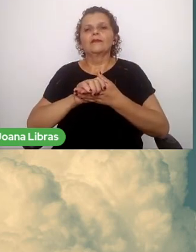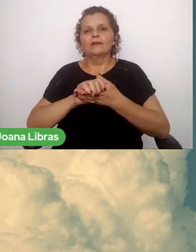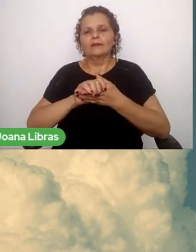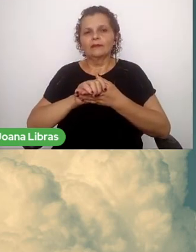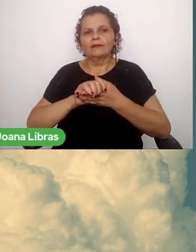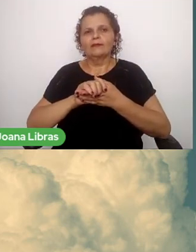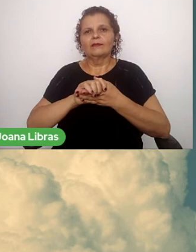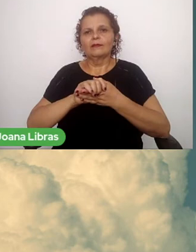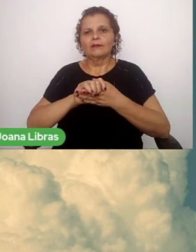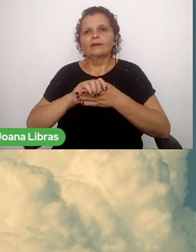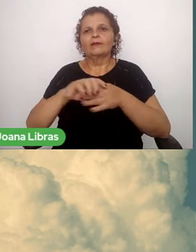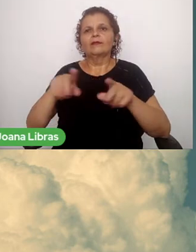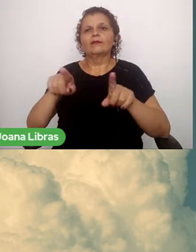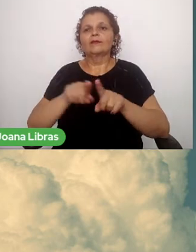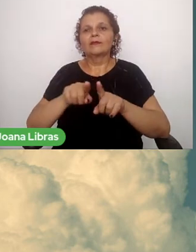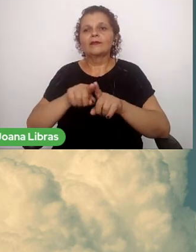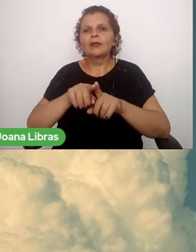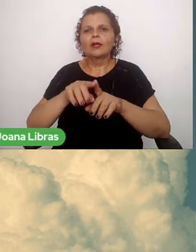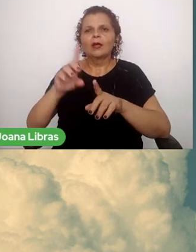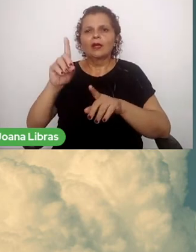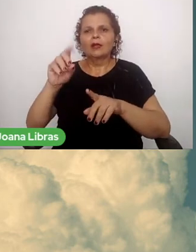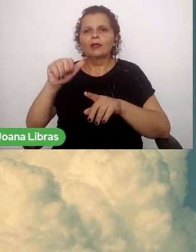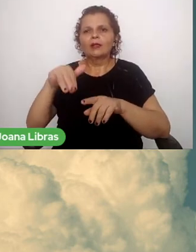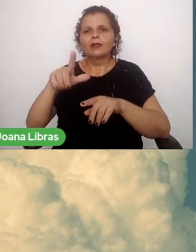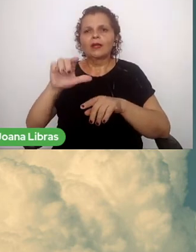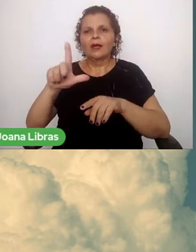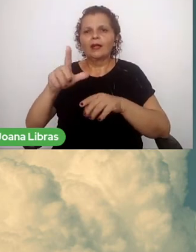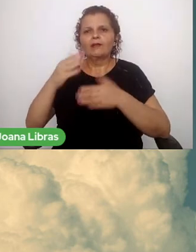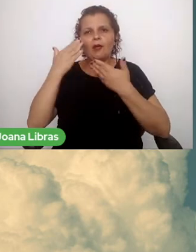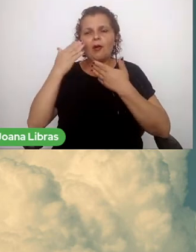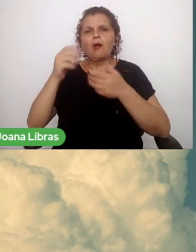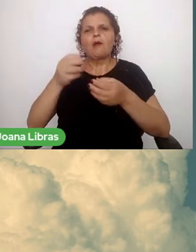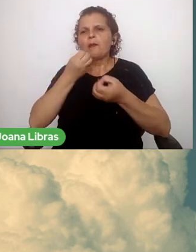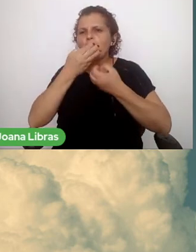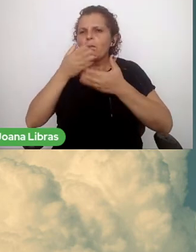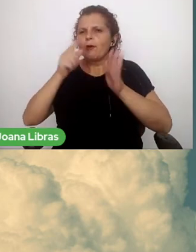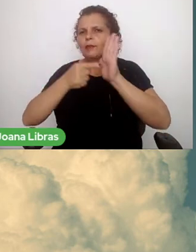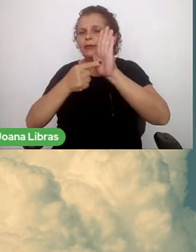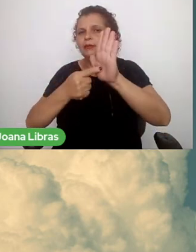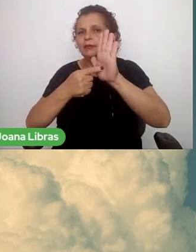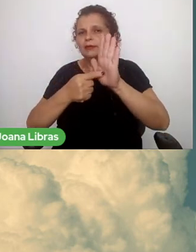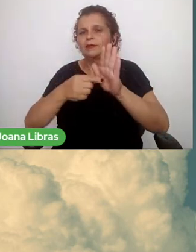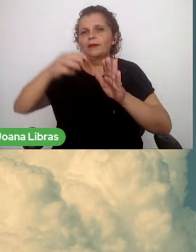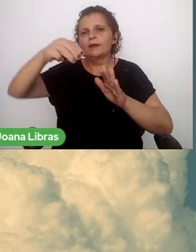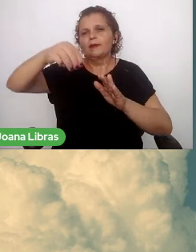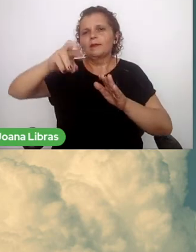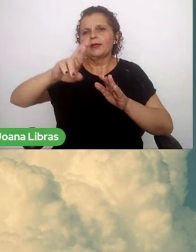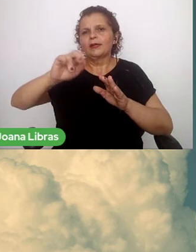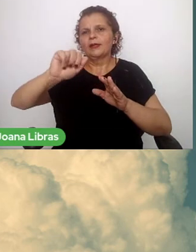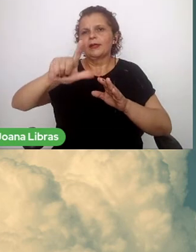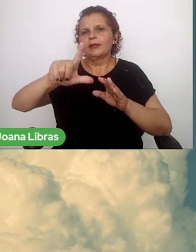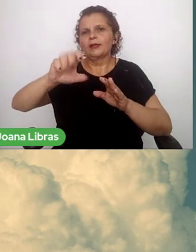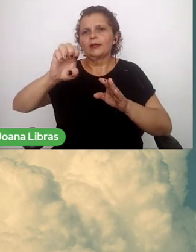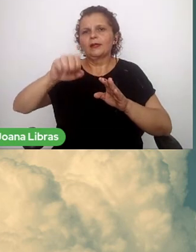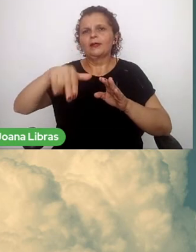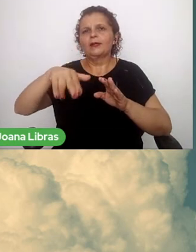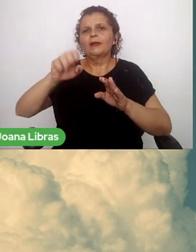A Daniele, muito boa apresentação, obrigada, Daniele. A Marilene, tá?